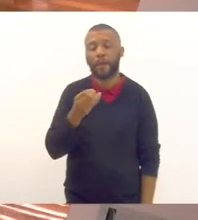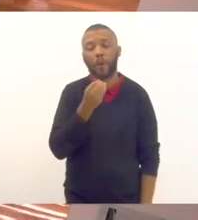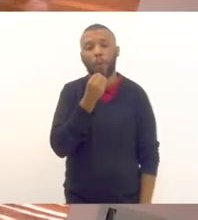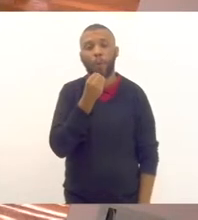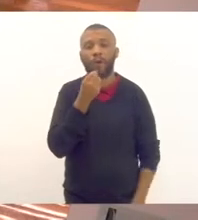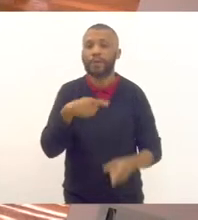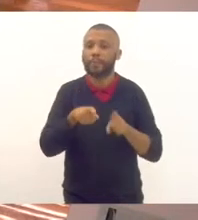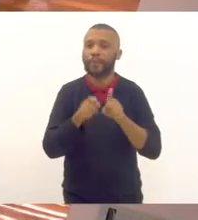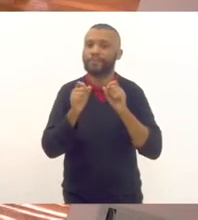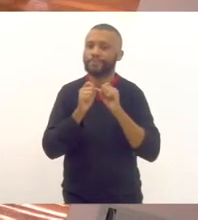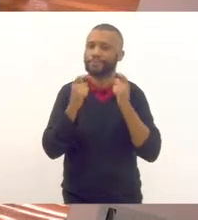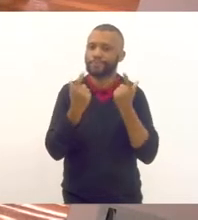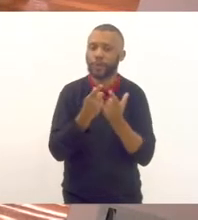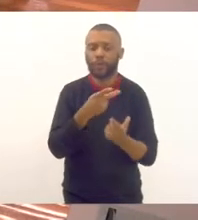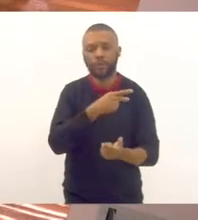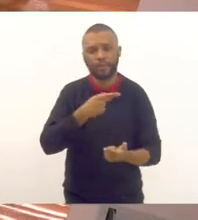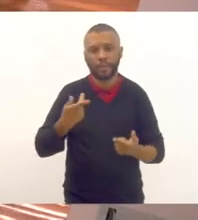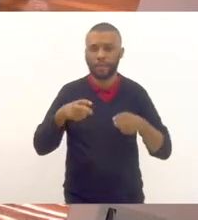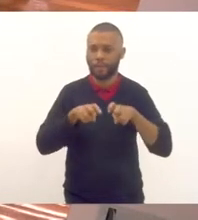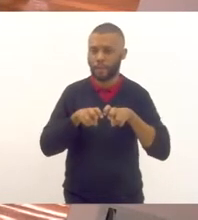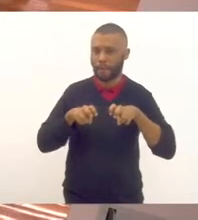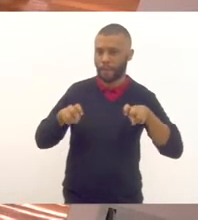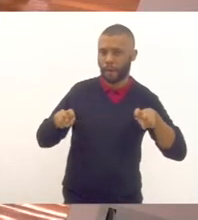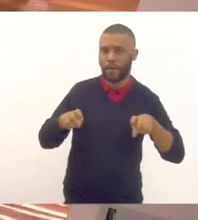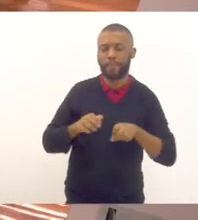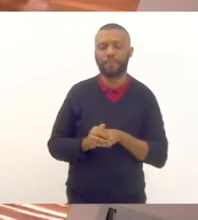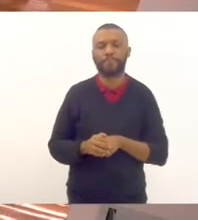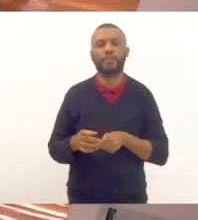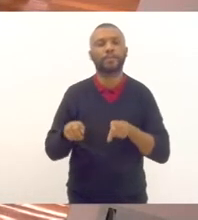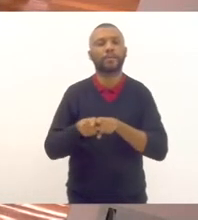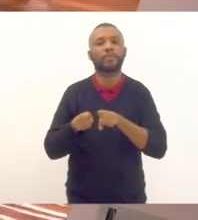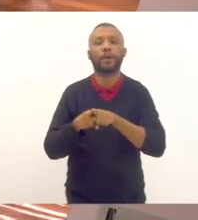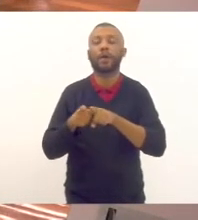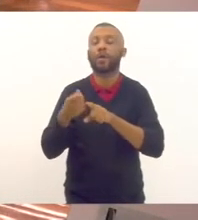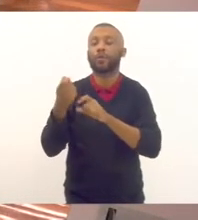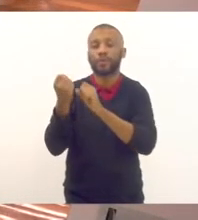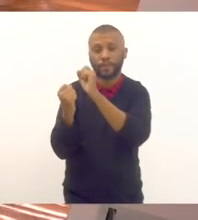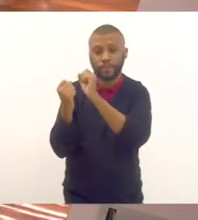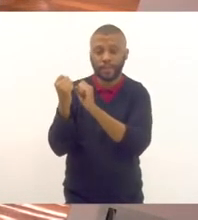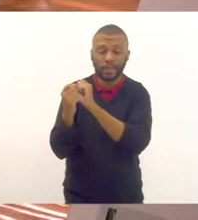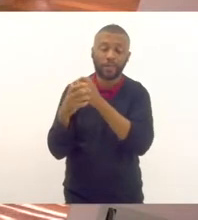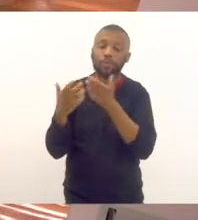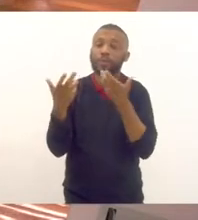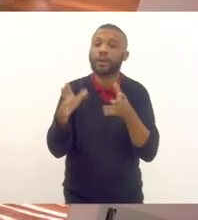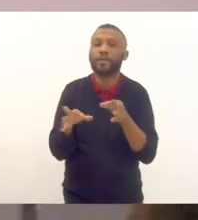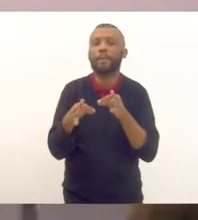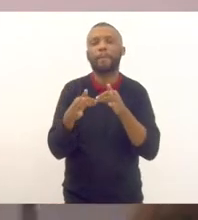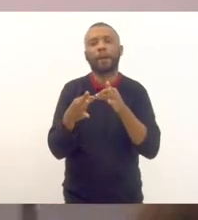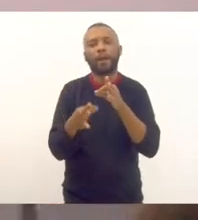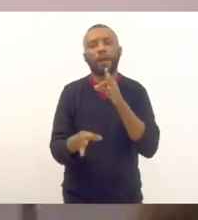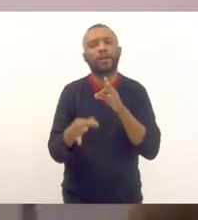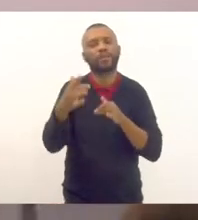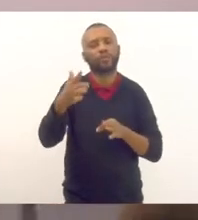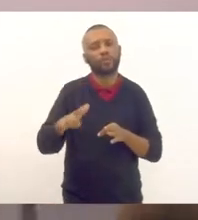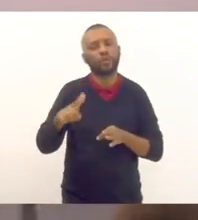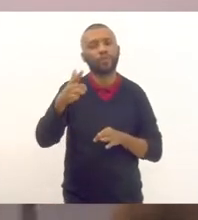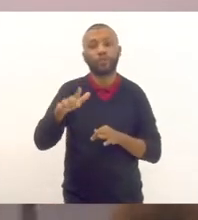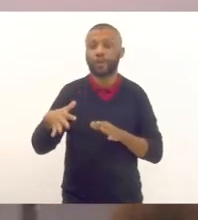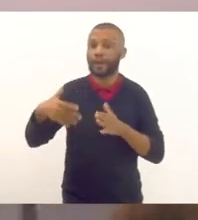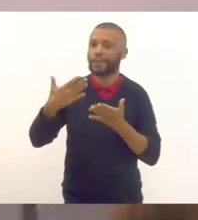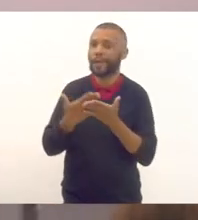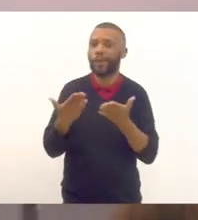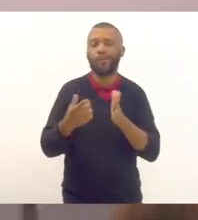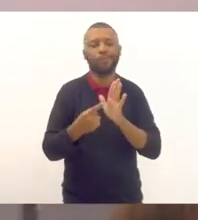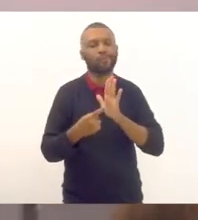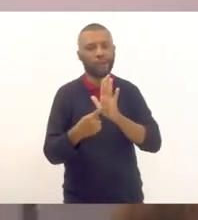presidentes à mesa, aos empresários aqui. Eu não vou repetir os argumentos que já foram trazidos até agora e que